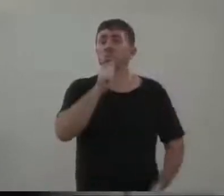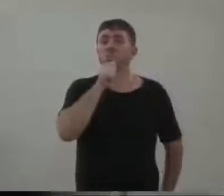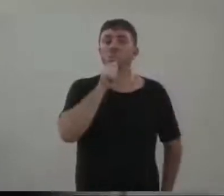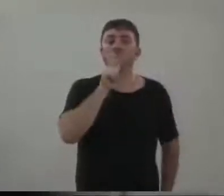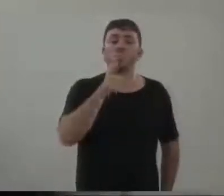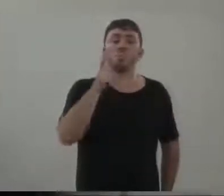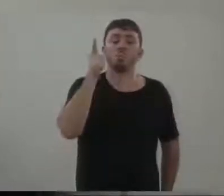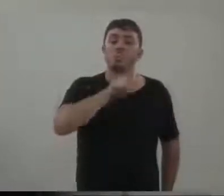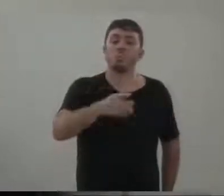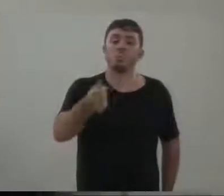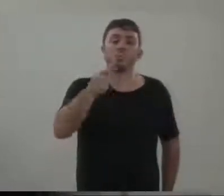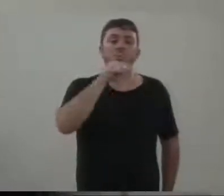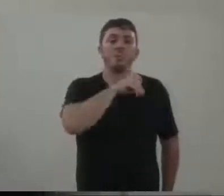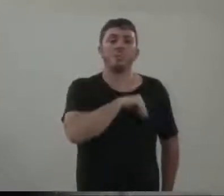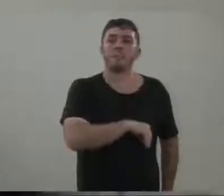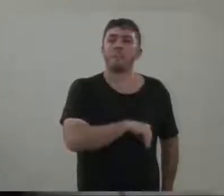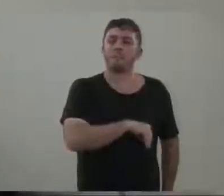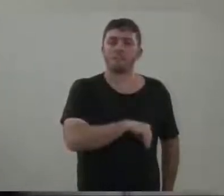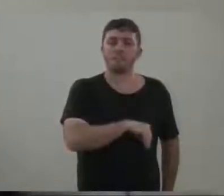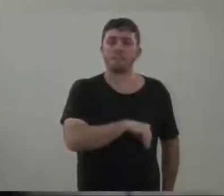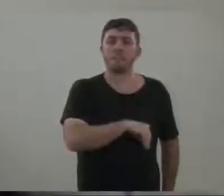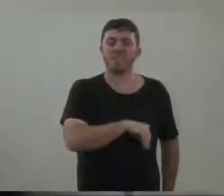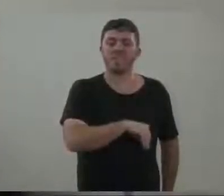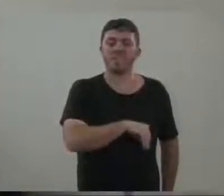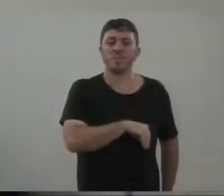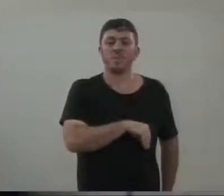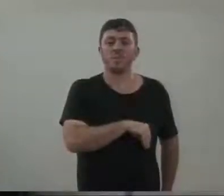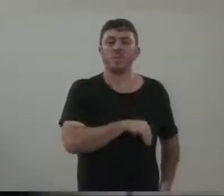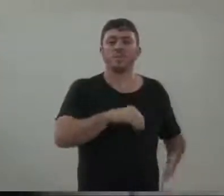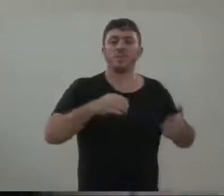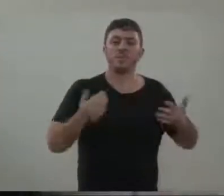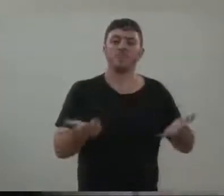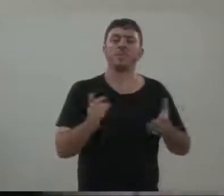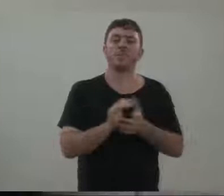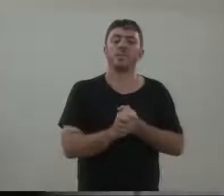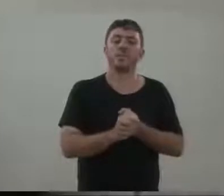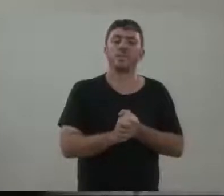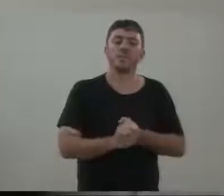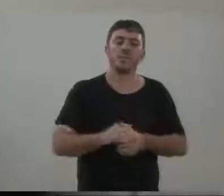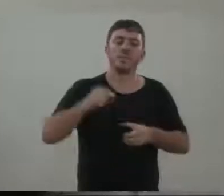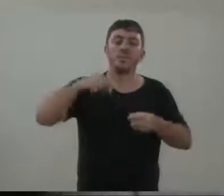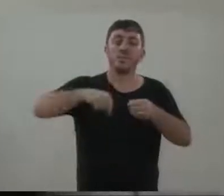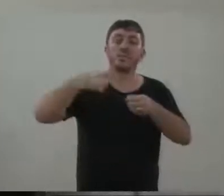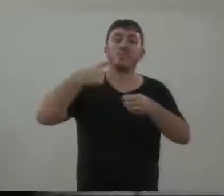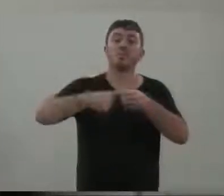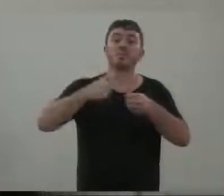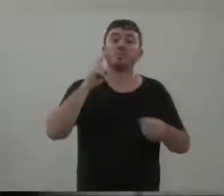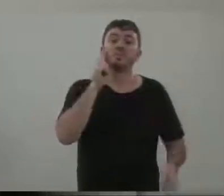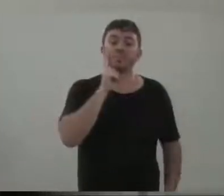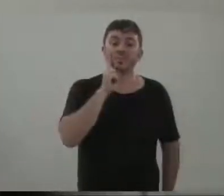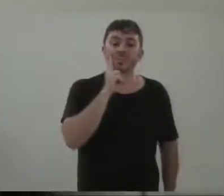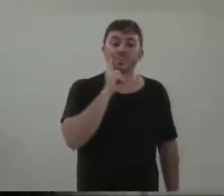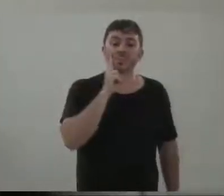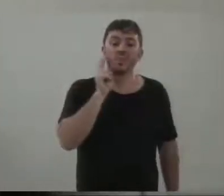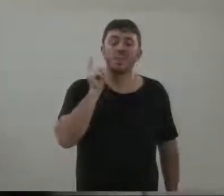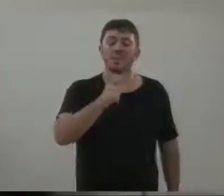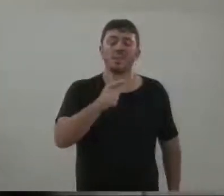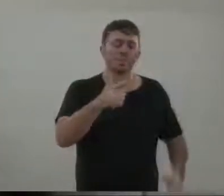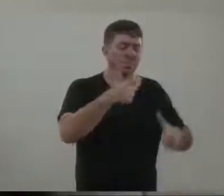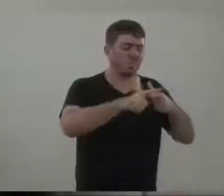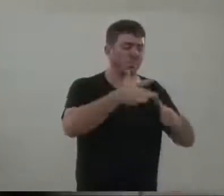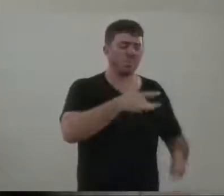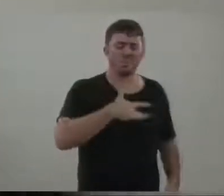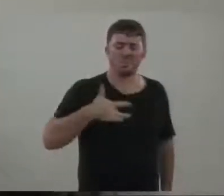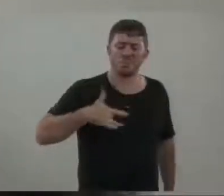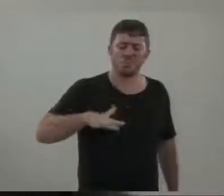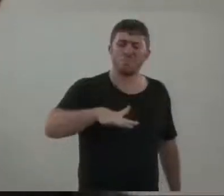receberam tudo, foi uma coisa totalmente absurda. Deixou a cidade com um custo na saúde